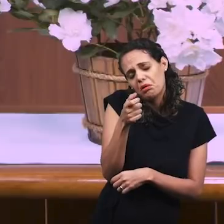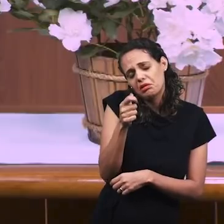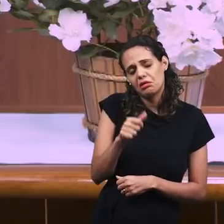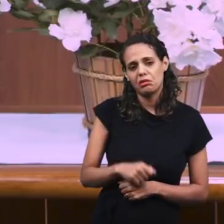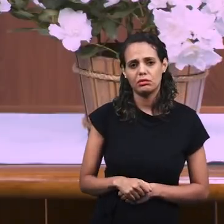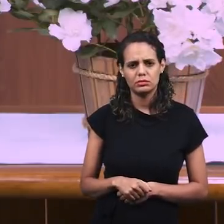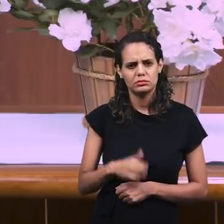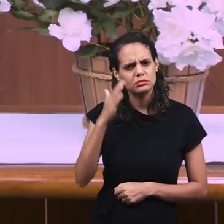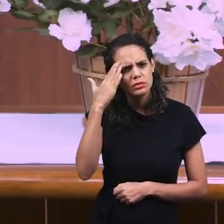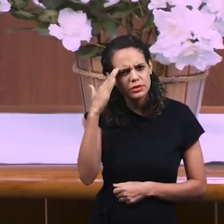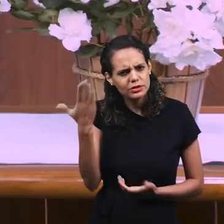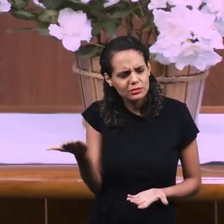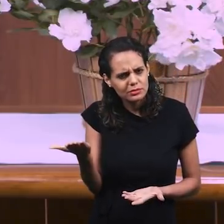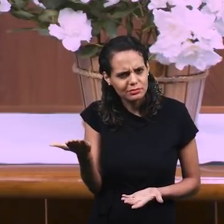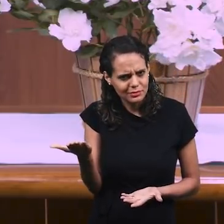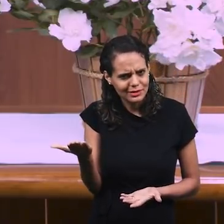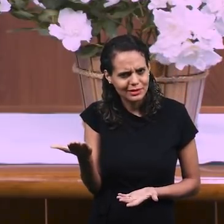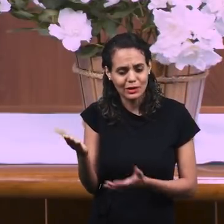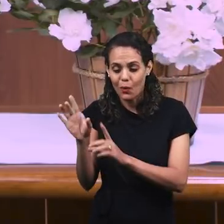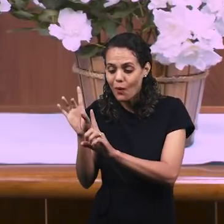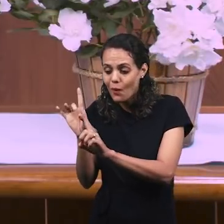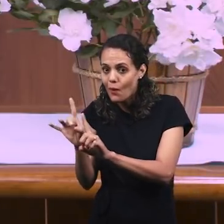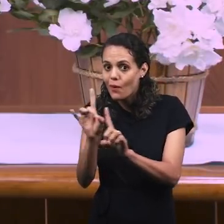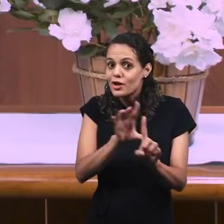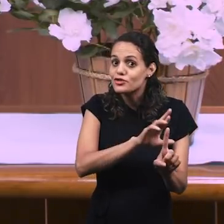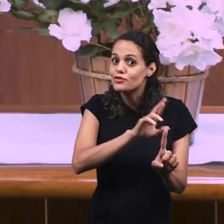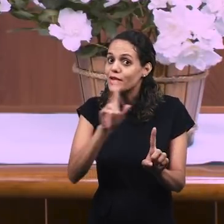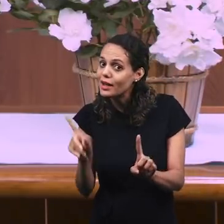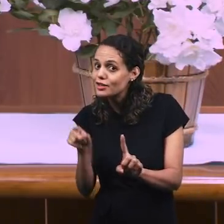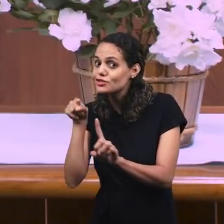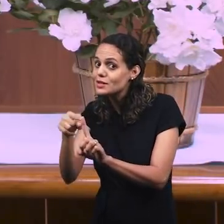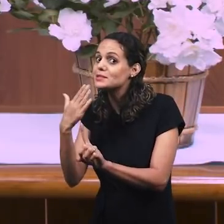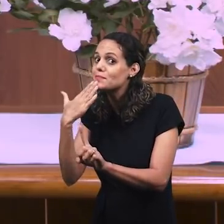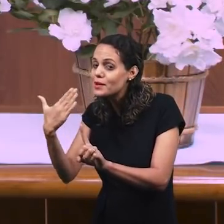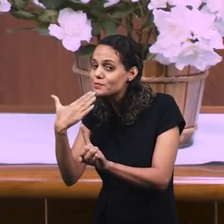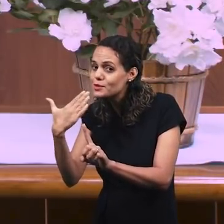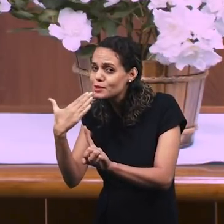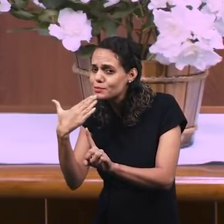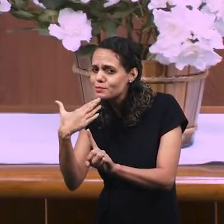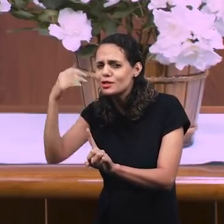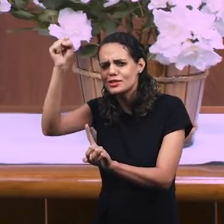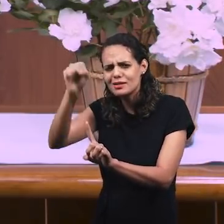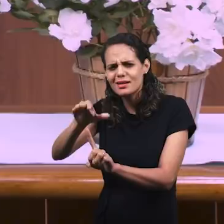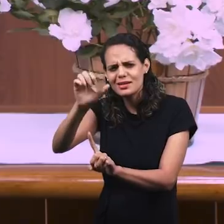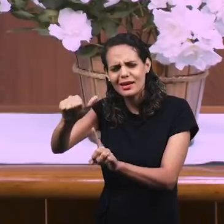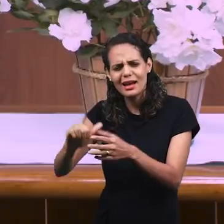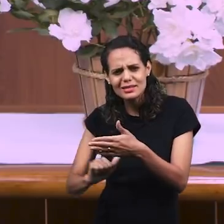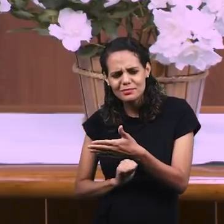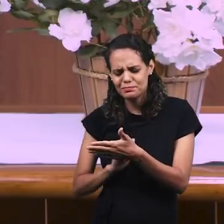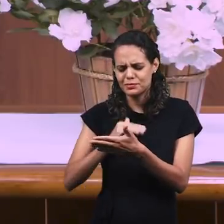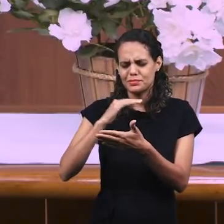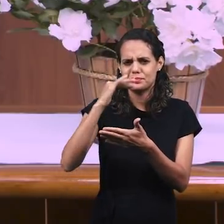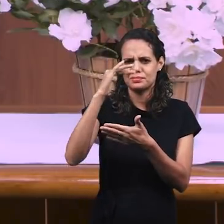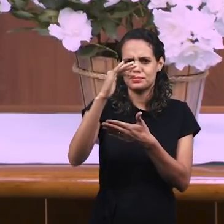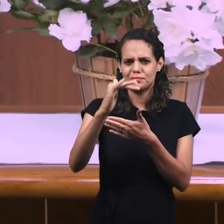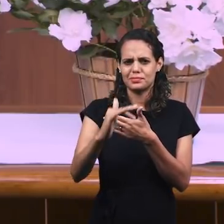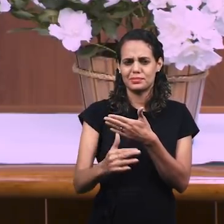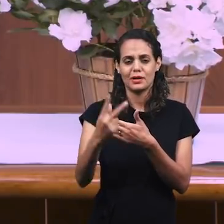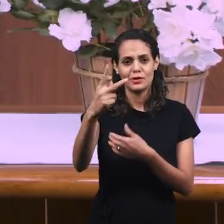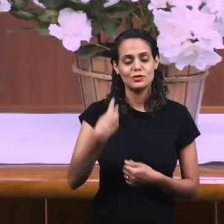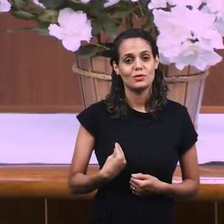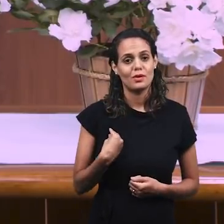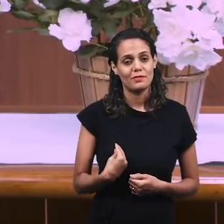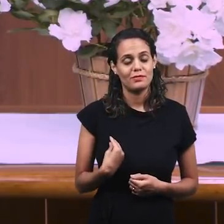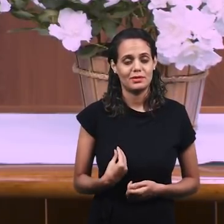o Evangelho. Então viva o Senhor, sirva ao Senhor, para que a graça possa superabundar na sua vida. Mas estavam falando de